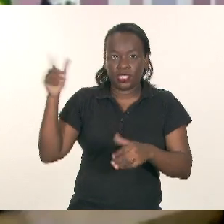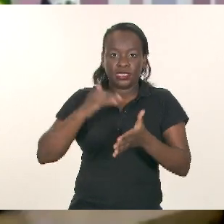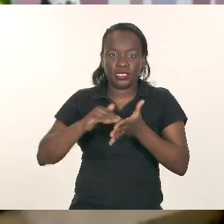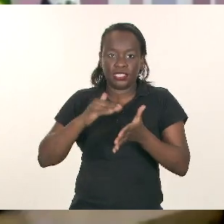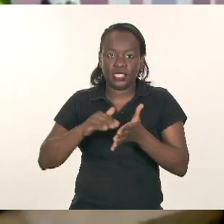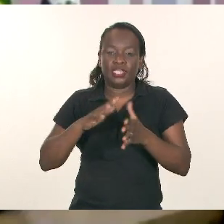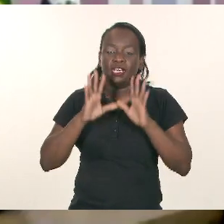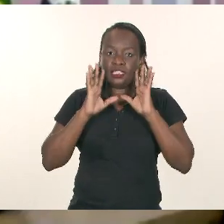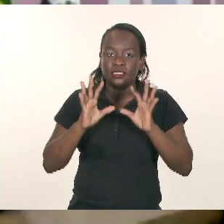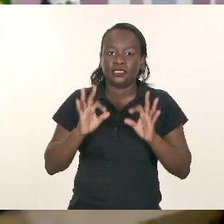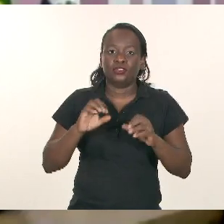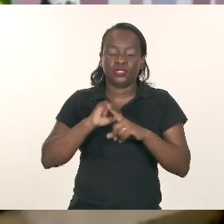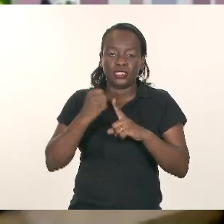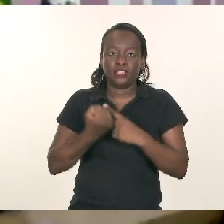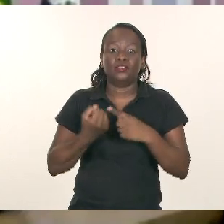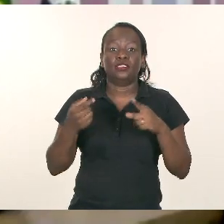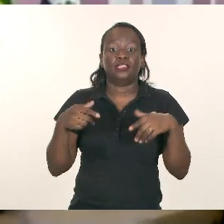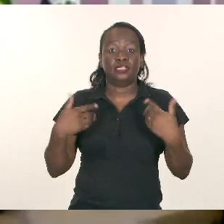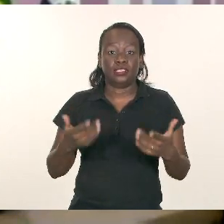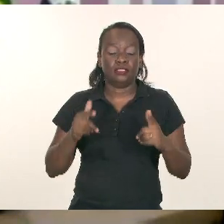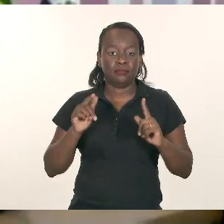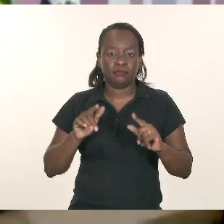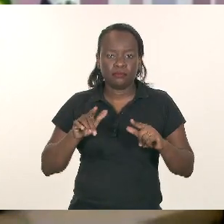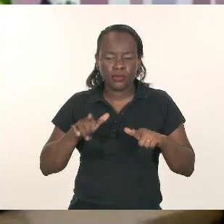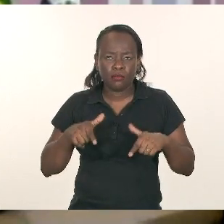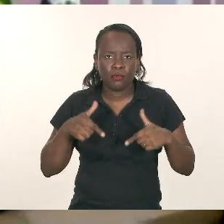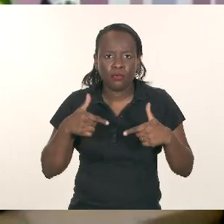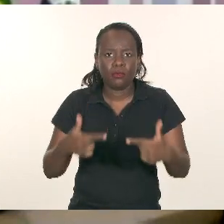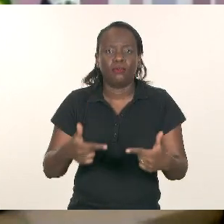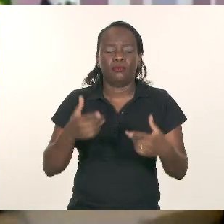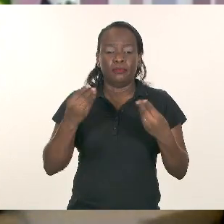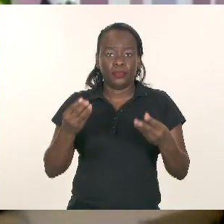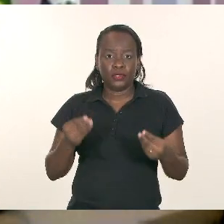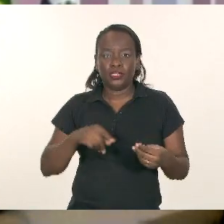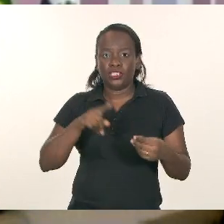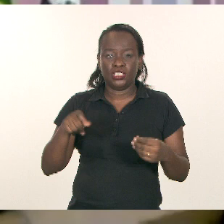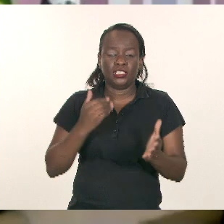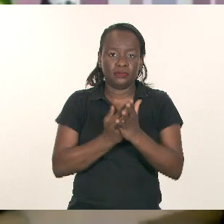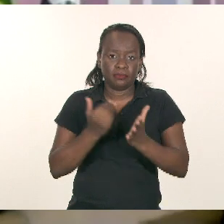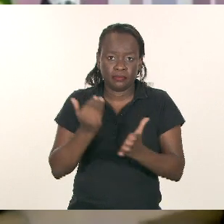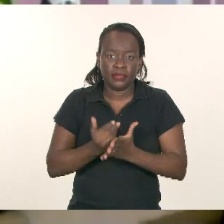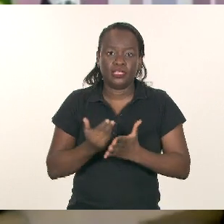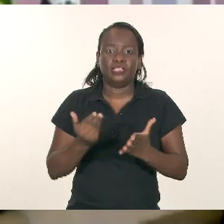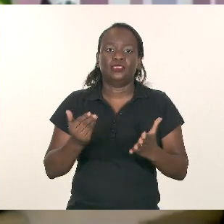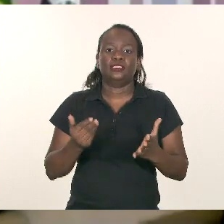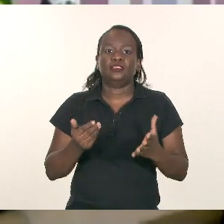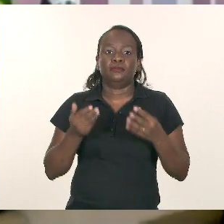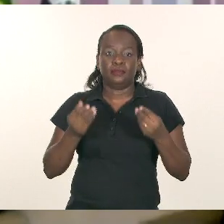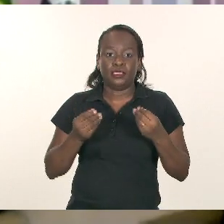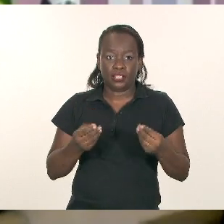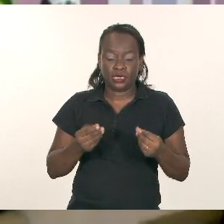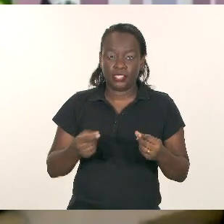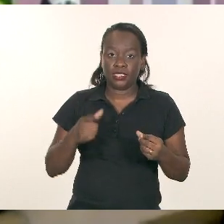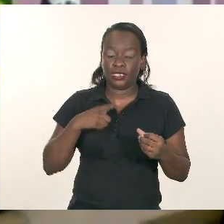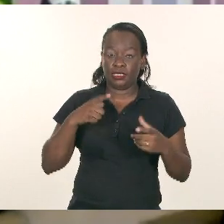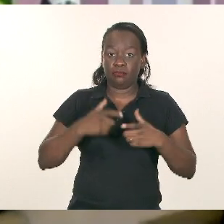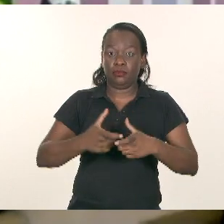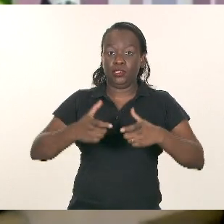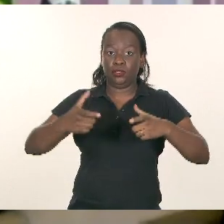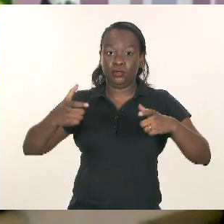de assistência, e foi uma campanha, e tem sido uma campanha que a gente tem intensificado para que tome uma